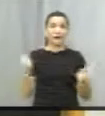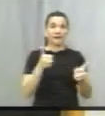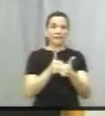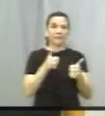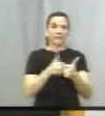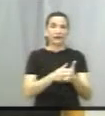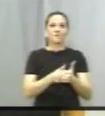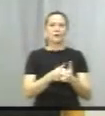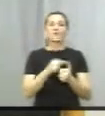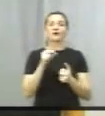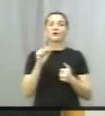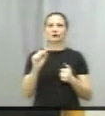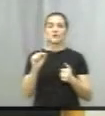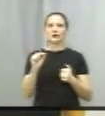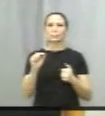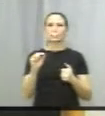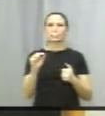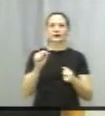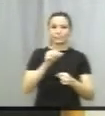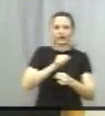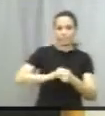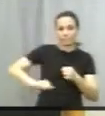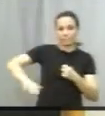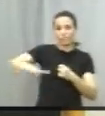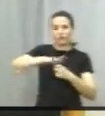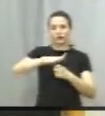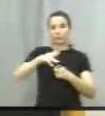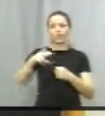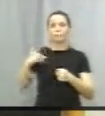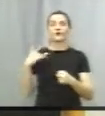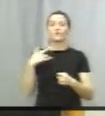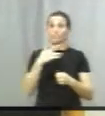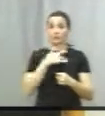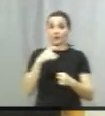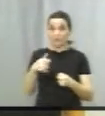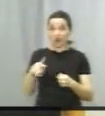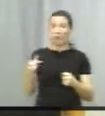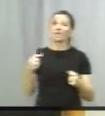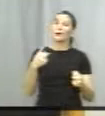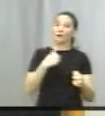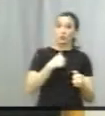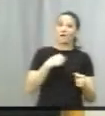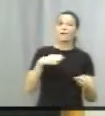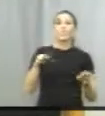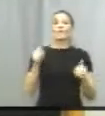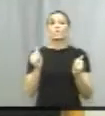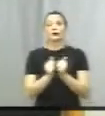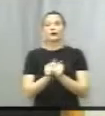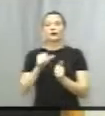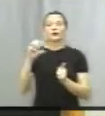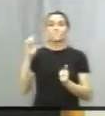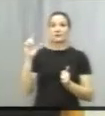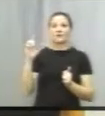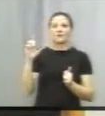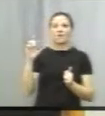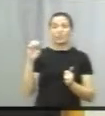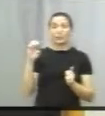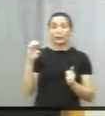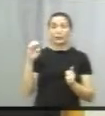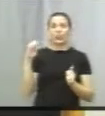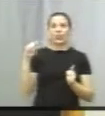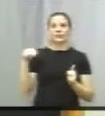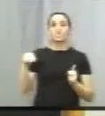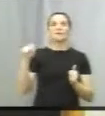Júlia, demais bairros ao redor, que esse vereador e a vereadora Adriana Martins está monitorando